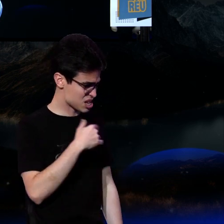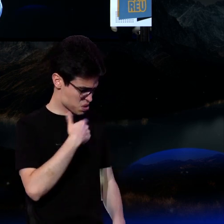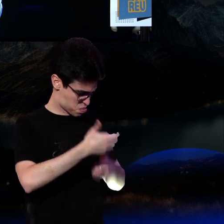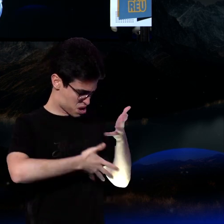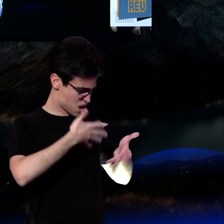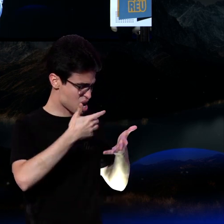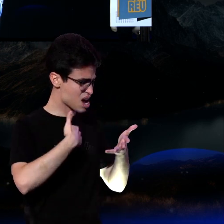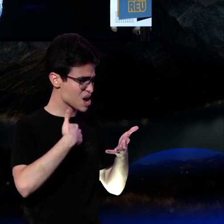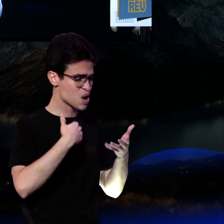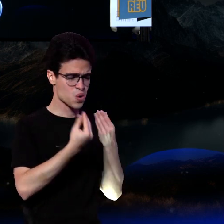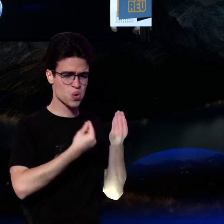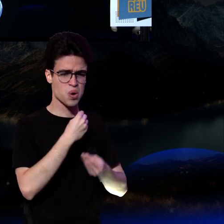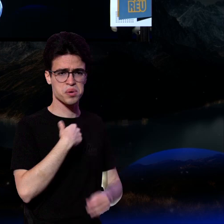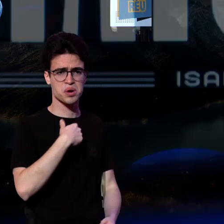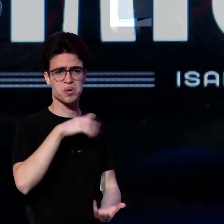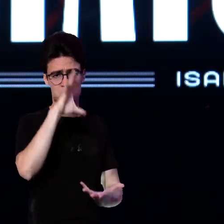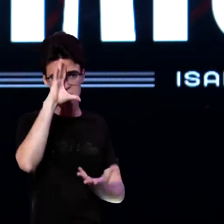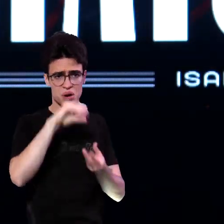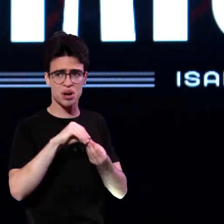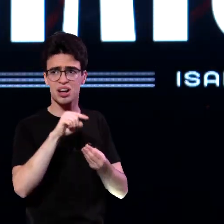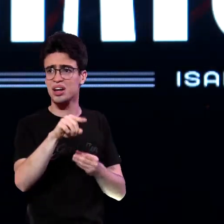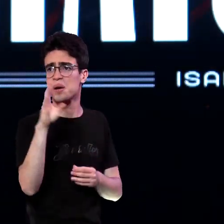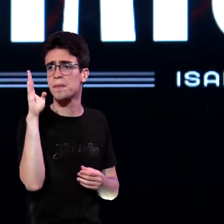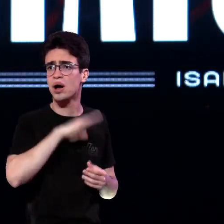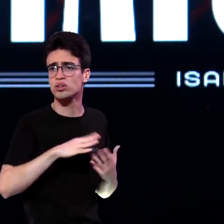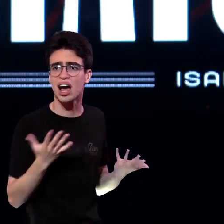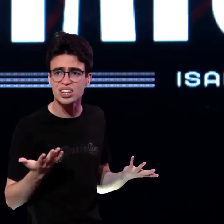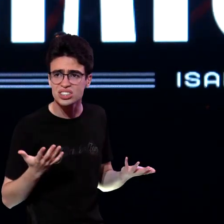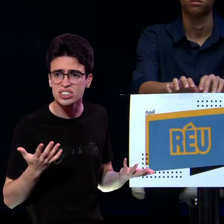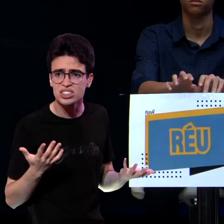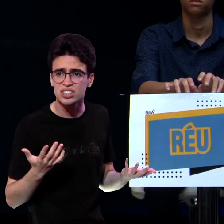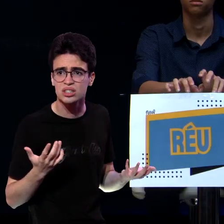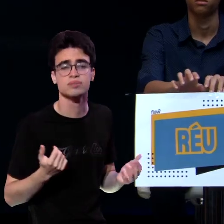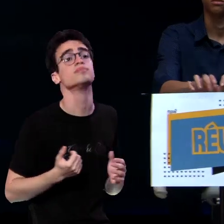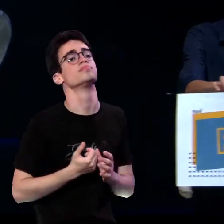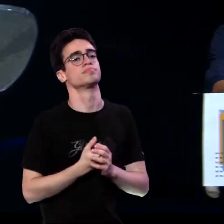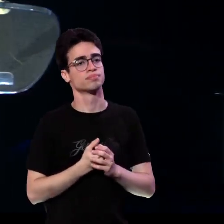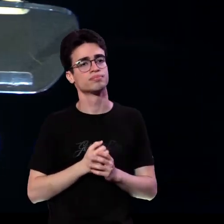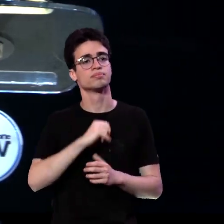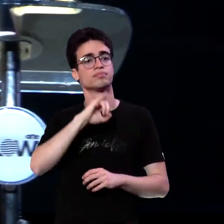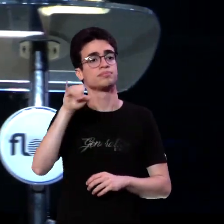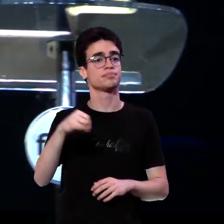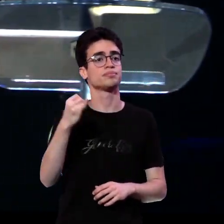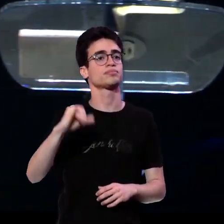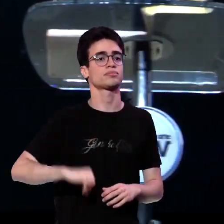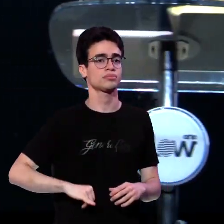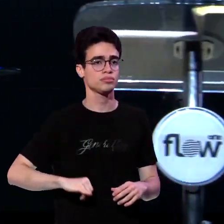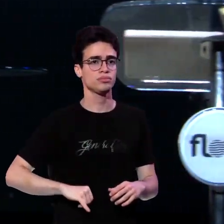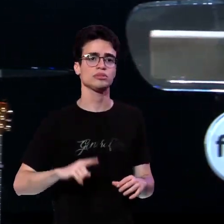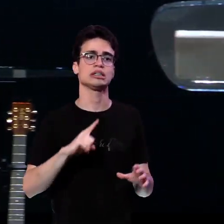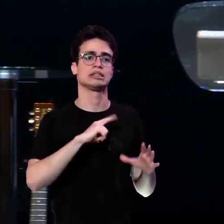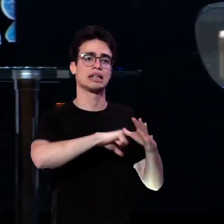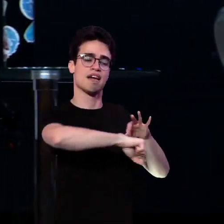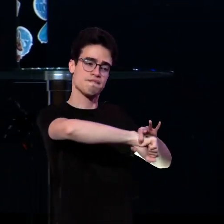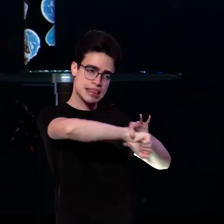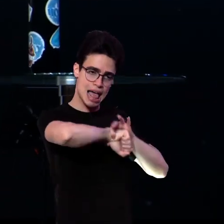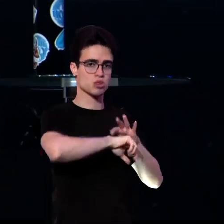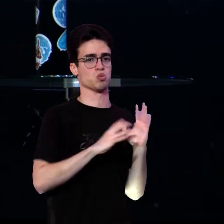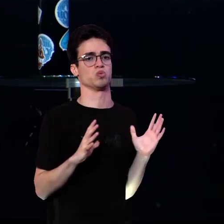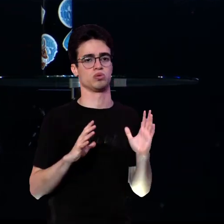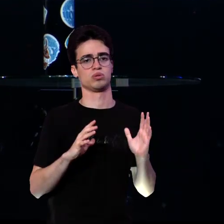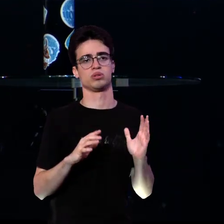consegue discernir a maldade? Jó continua se defendendo. E aí, ali do